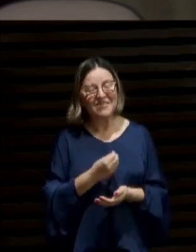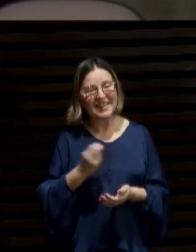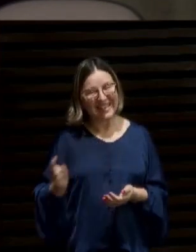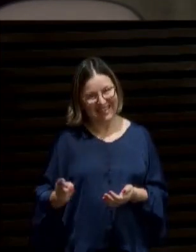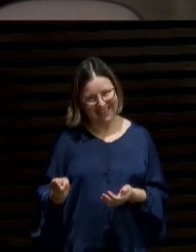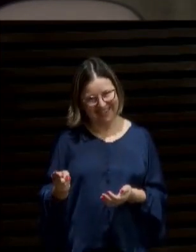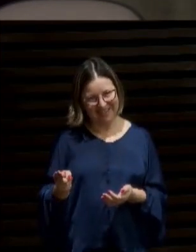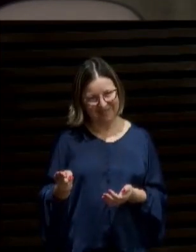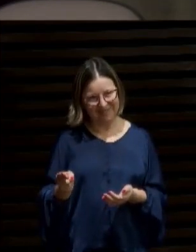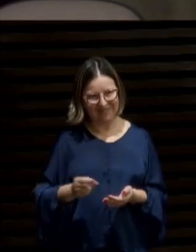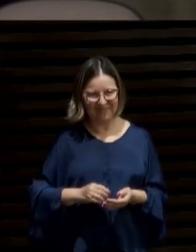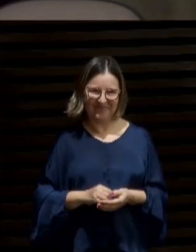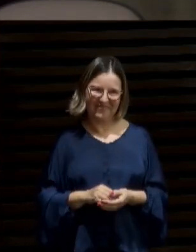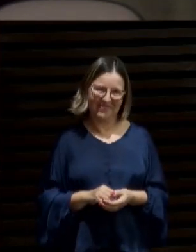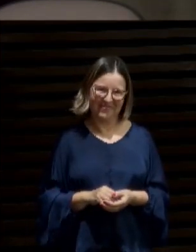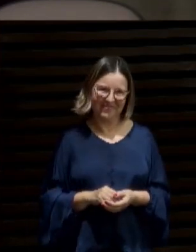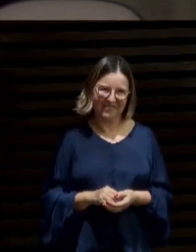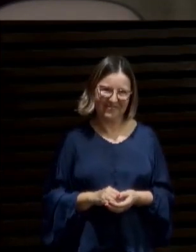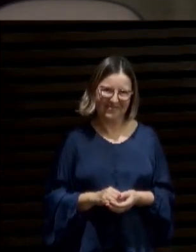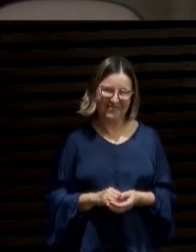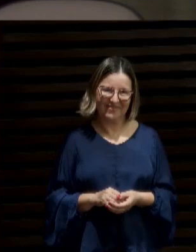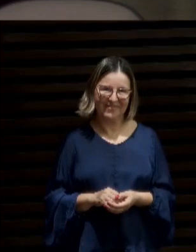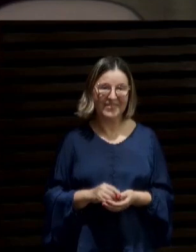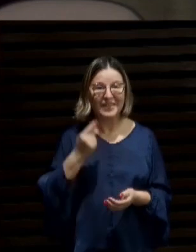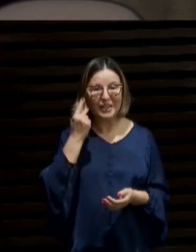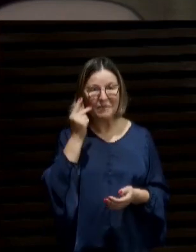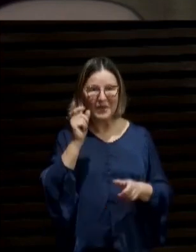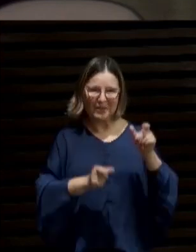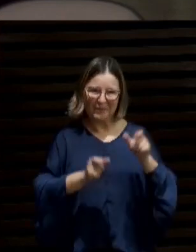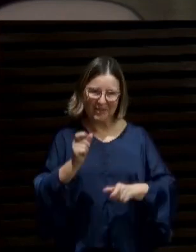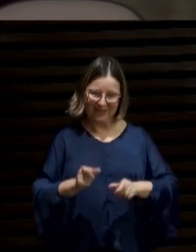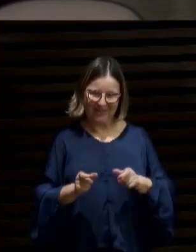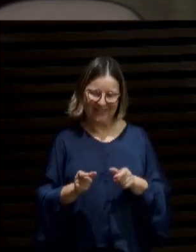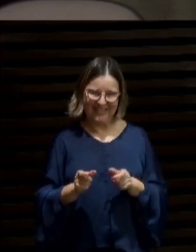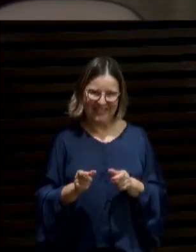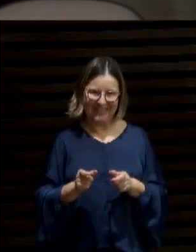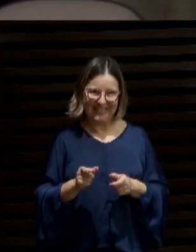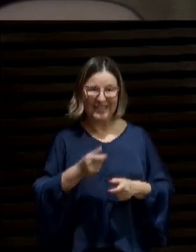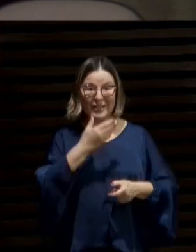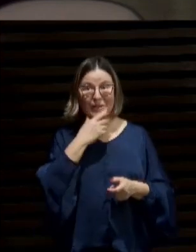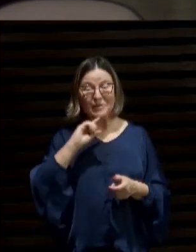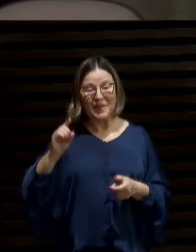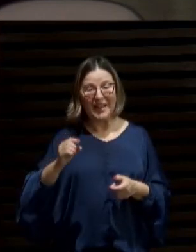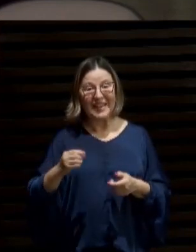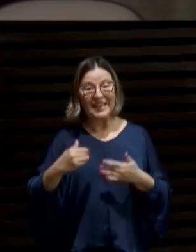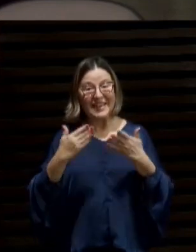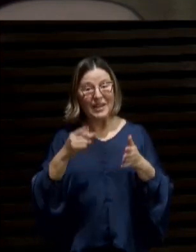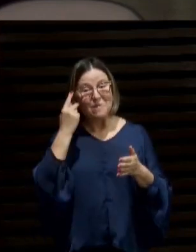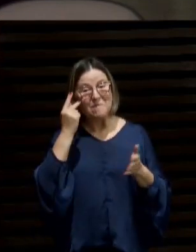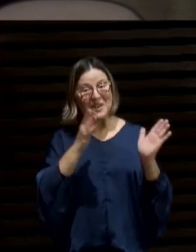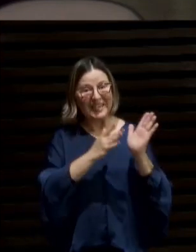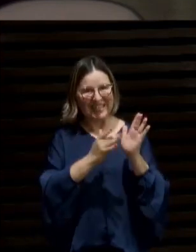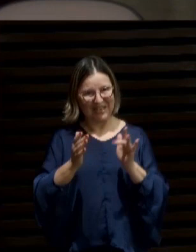eterna? Aqueles a quem o Pai deu a ele.